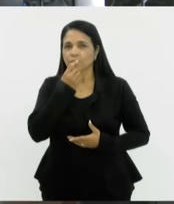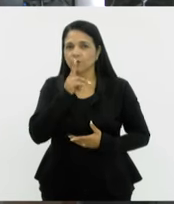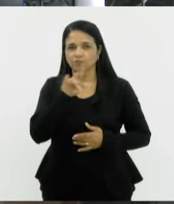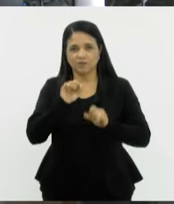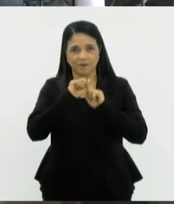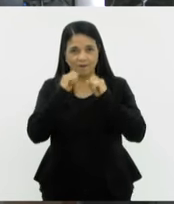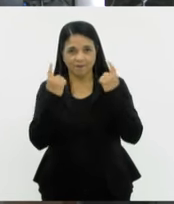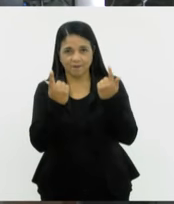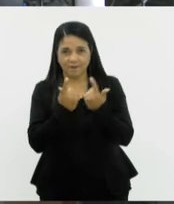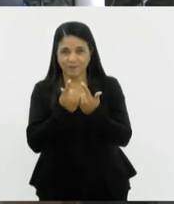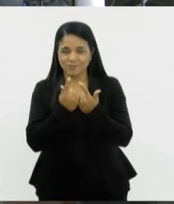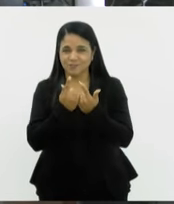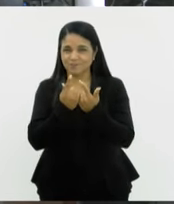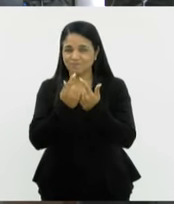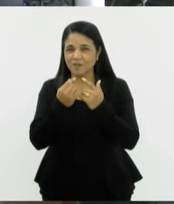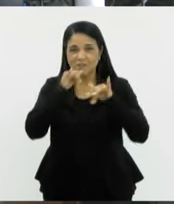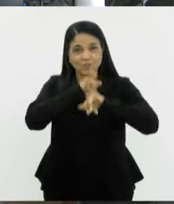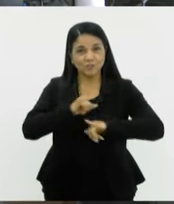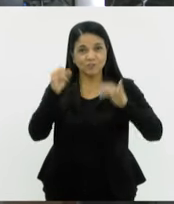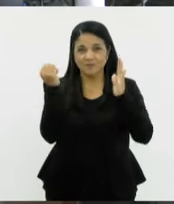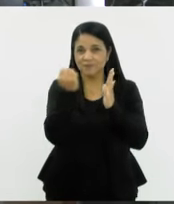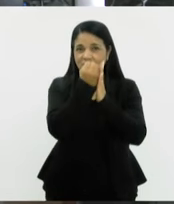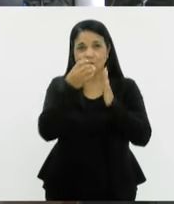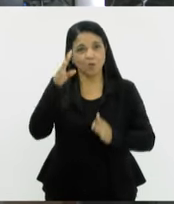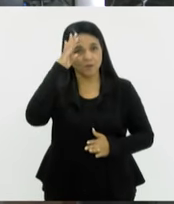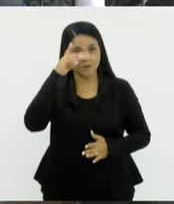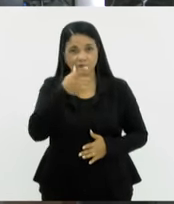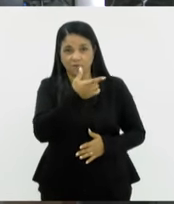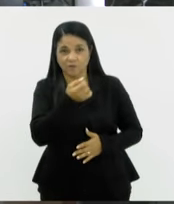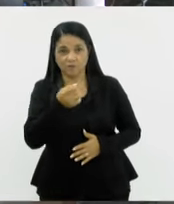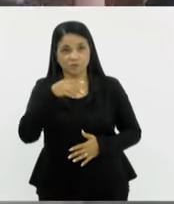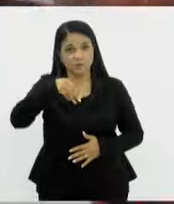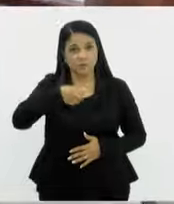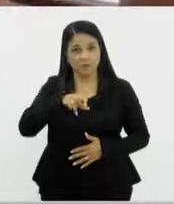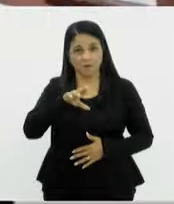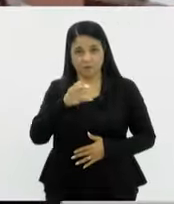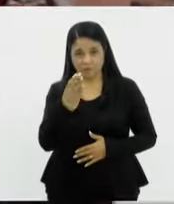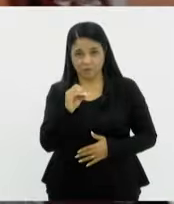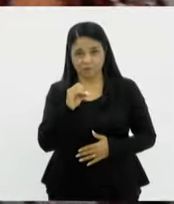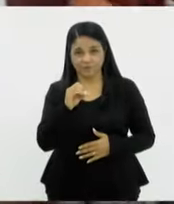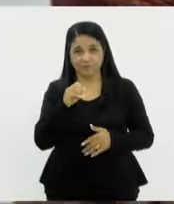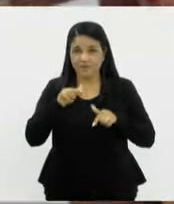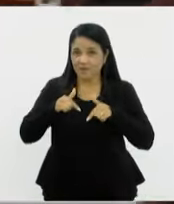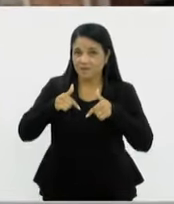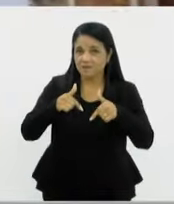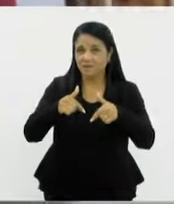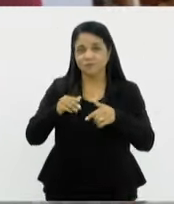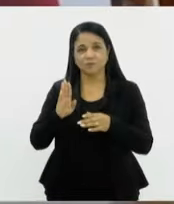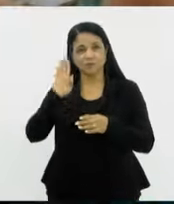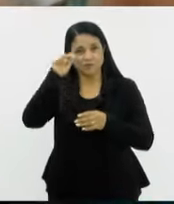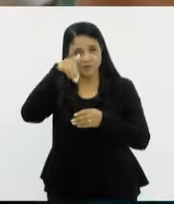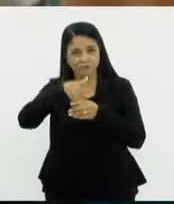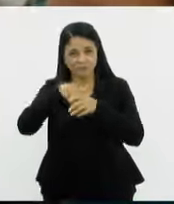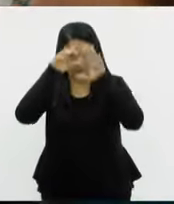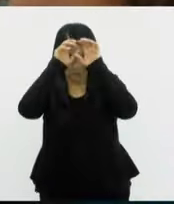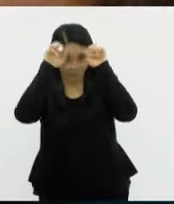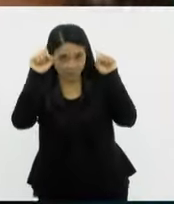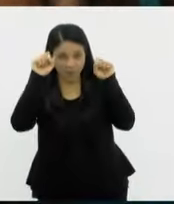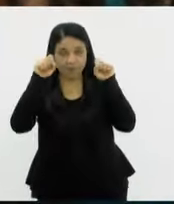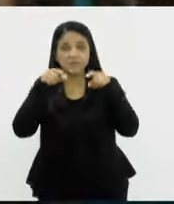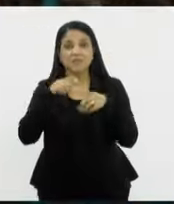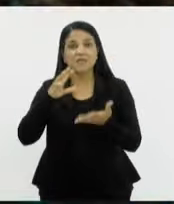O Bom Dia Alerj traz os seguintes destaques nesta quarta-feira, 20 de março. Ação do Tribunal Eleitoral quer